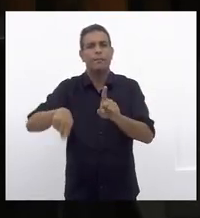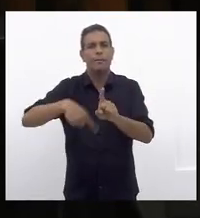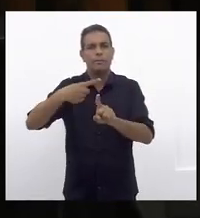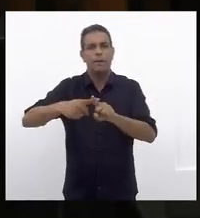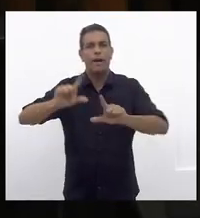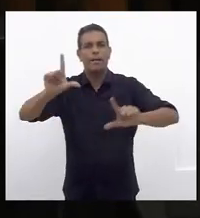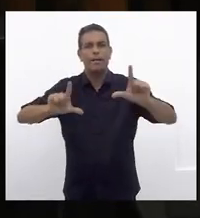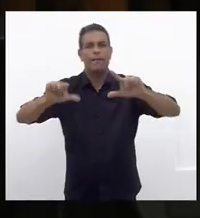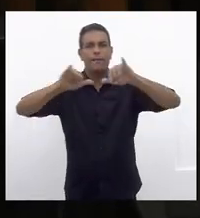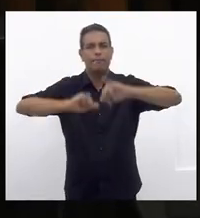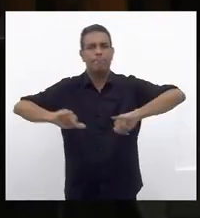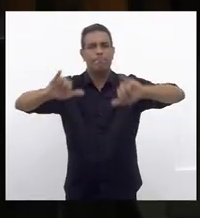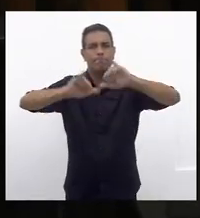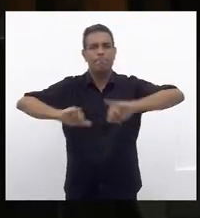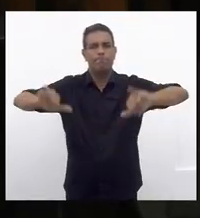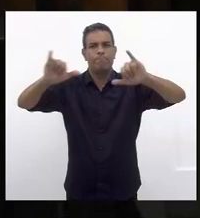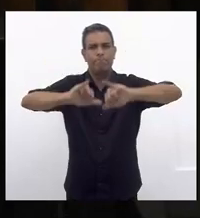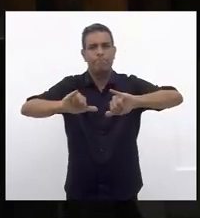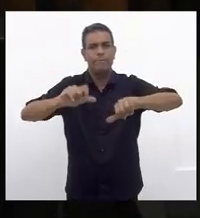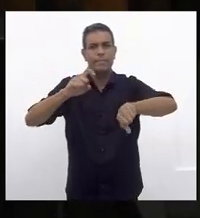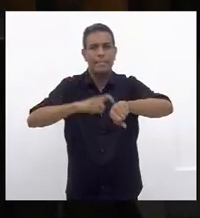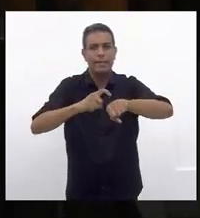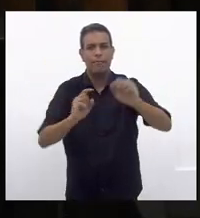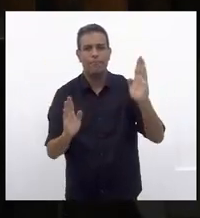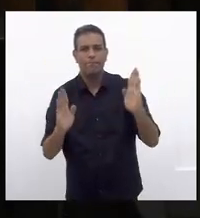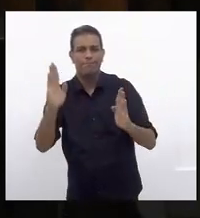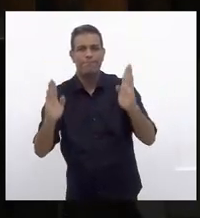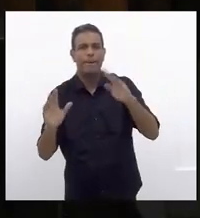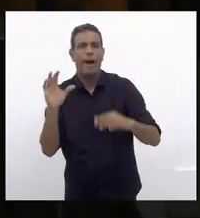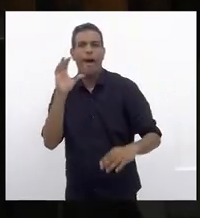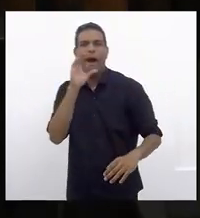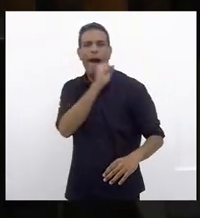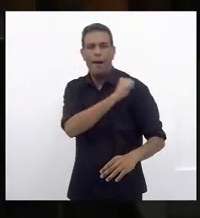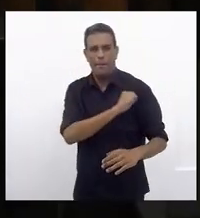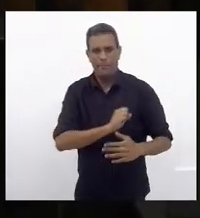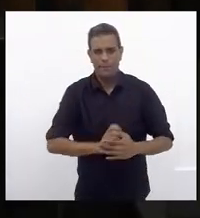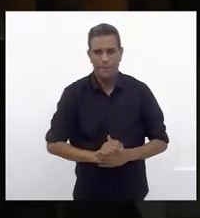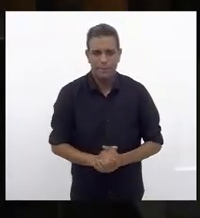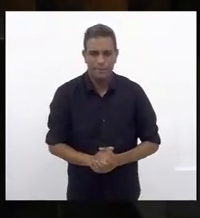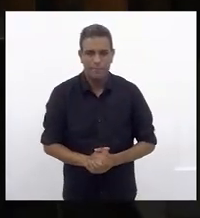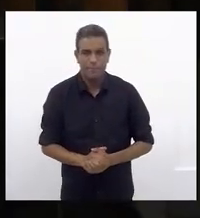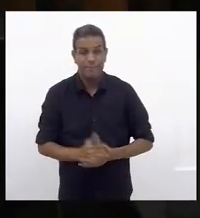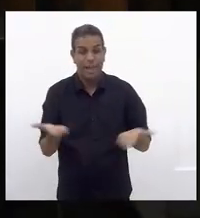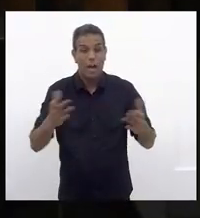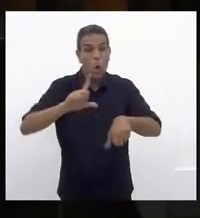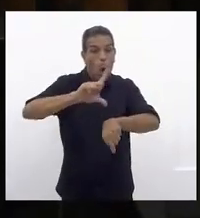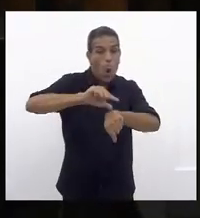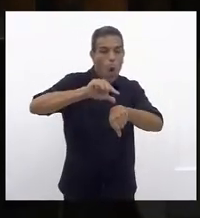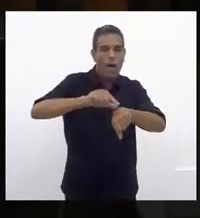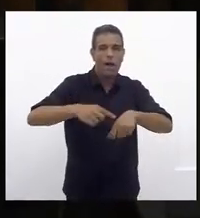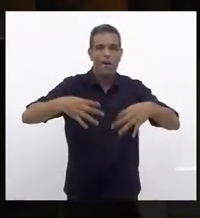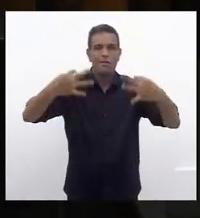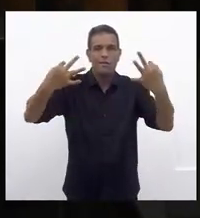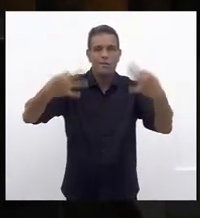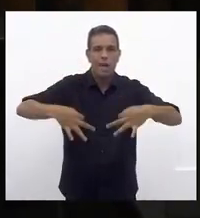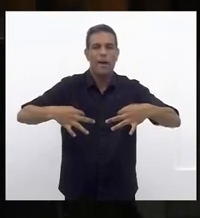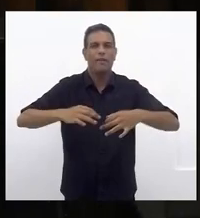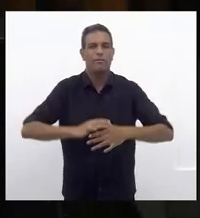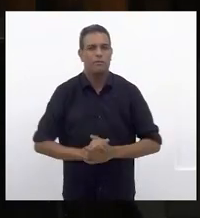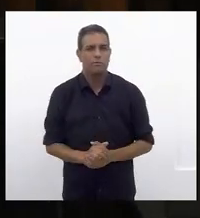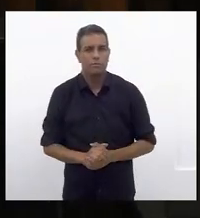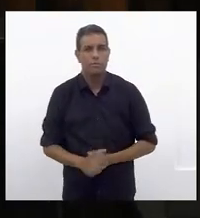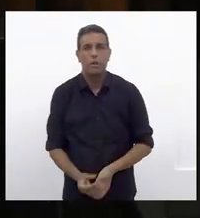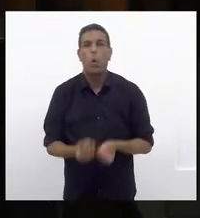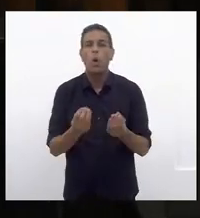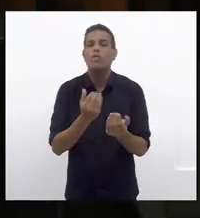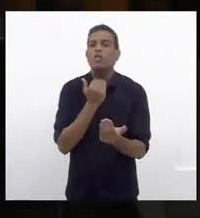televisiva, com tempo recorde de propaganda, no horário nobre.